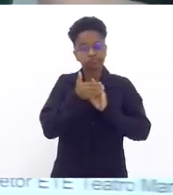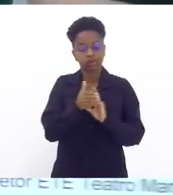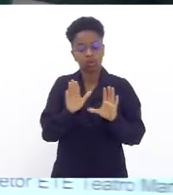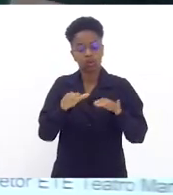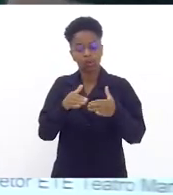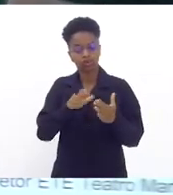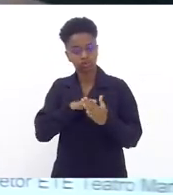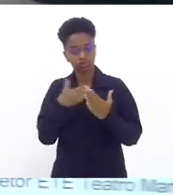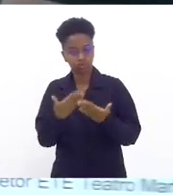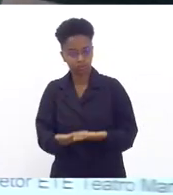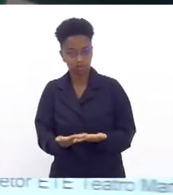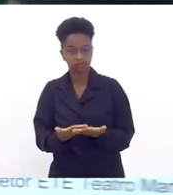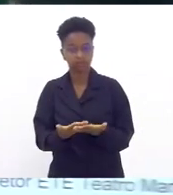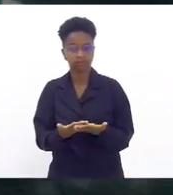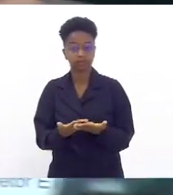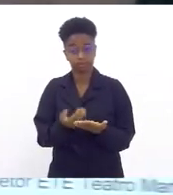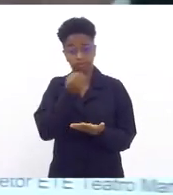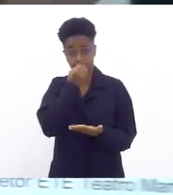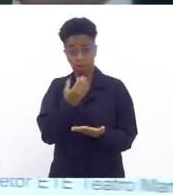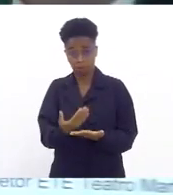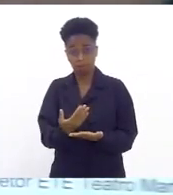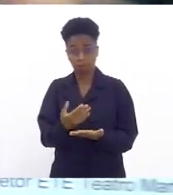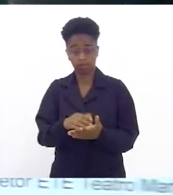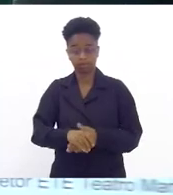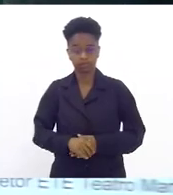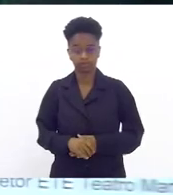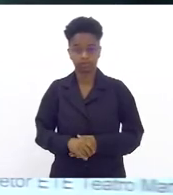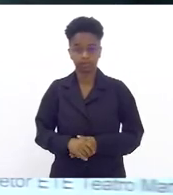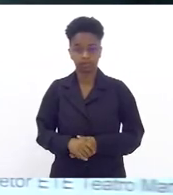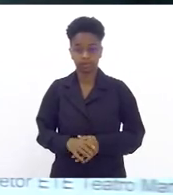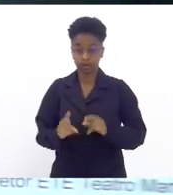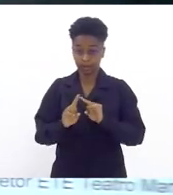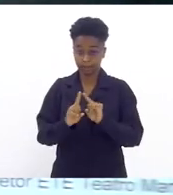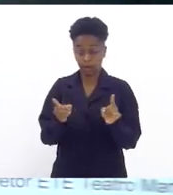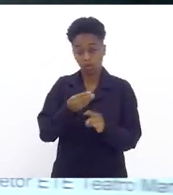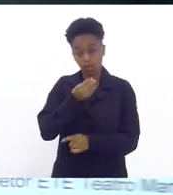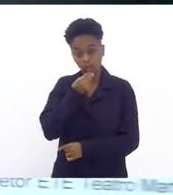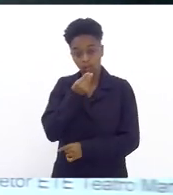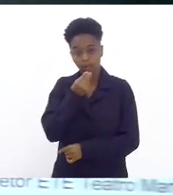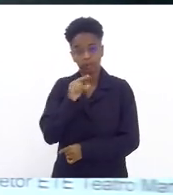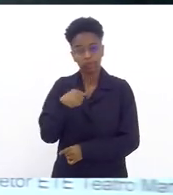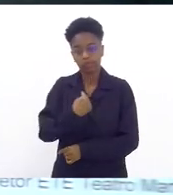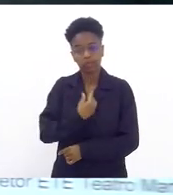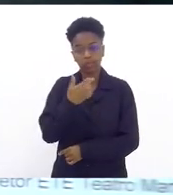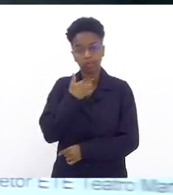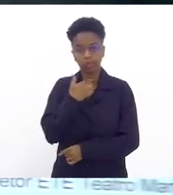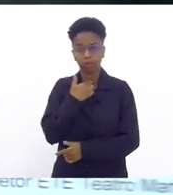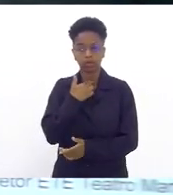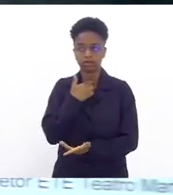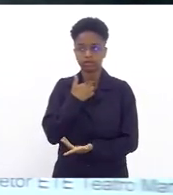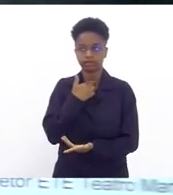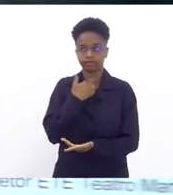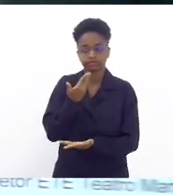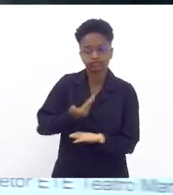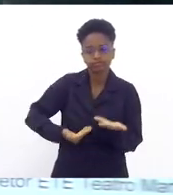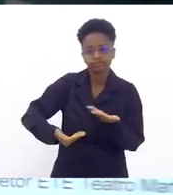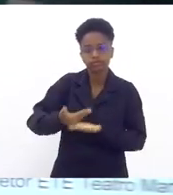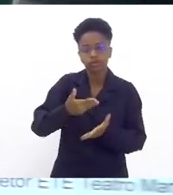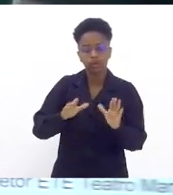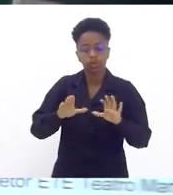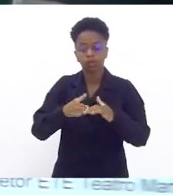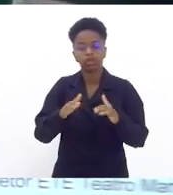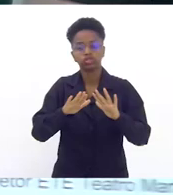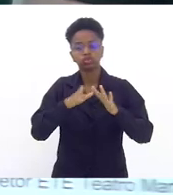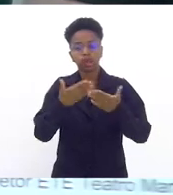e isso é muito bom mas Isso evidentemente a gente não pode tratar essa comunidade escolar como se fosse